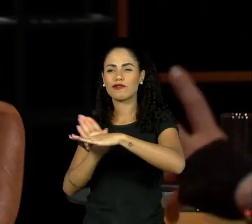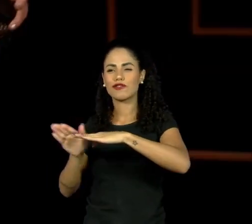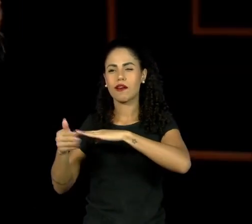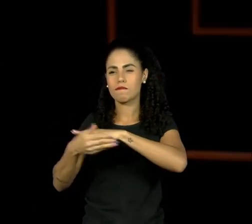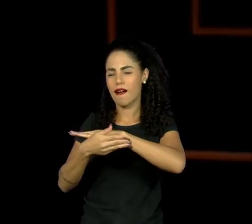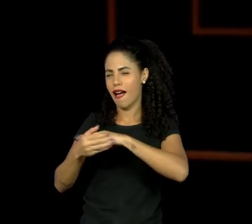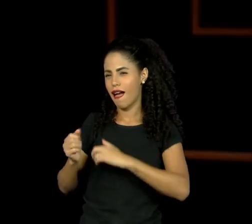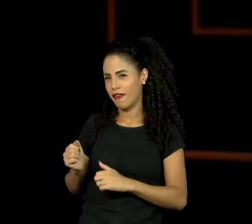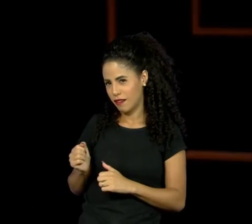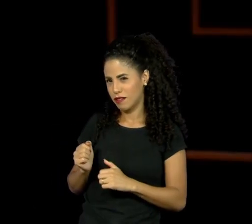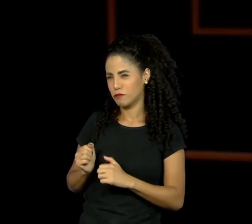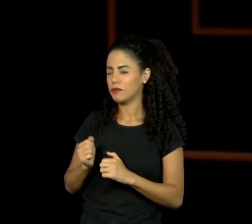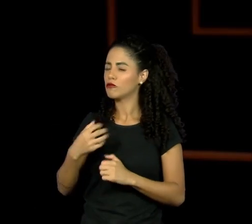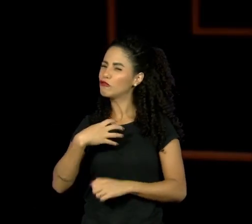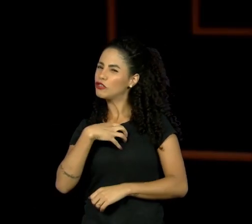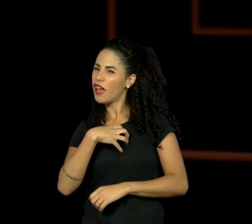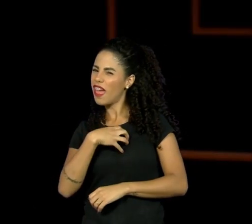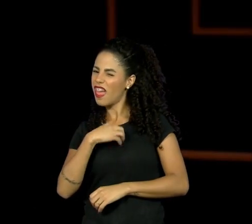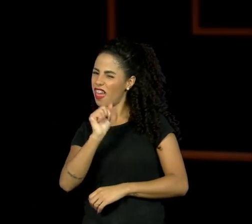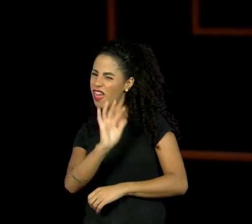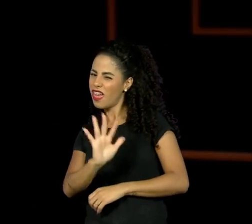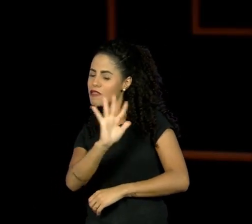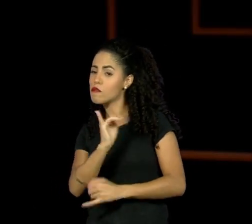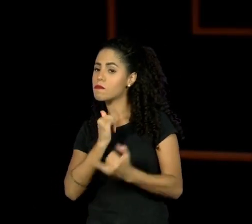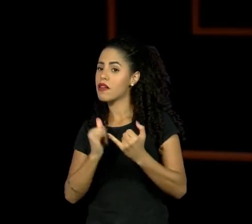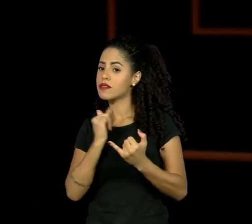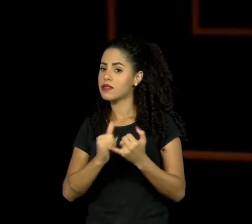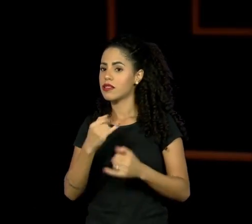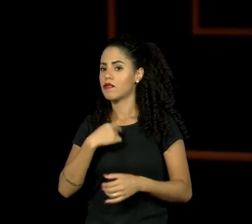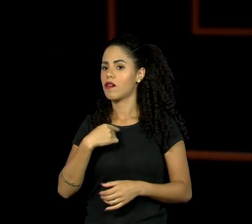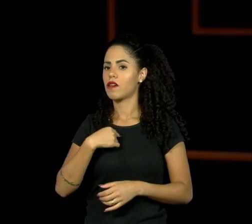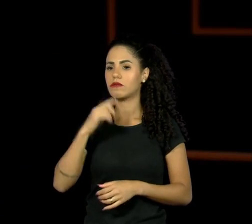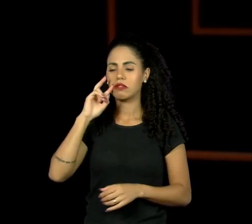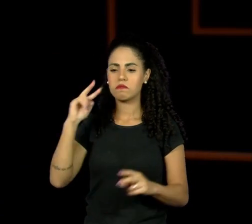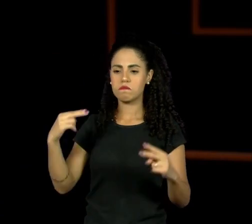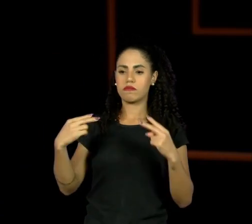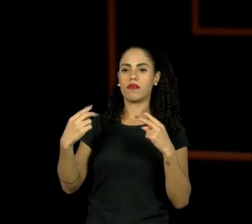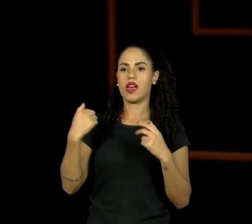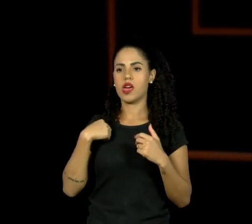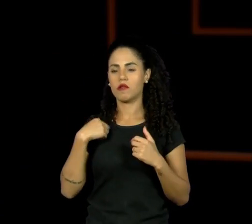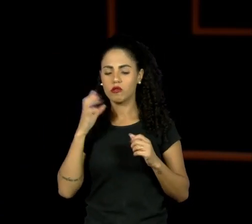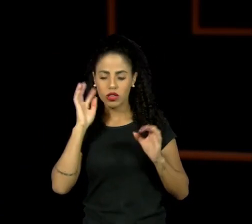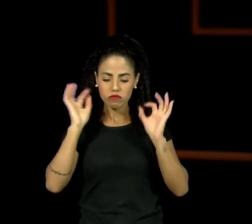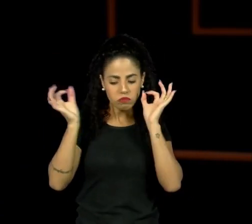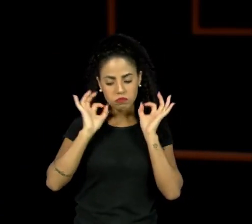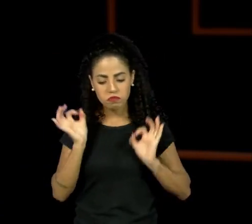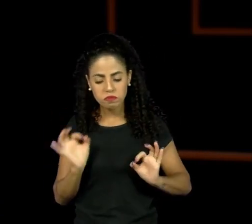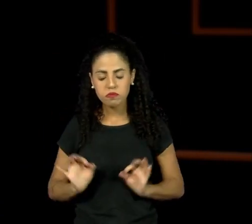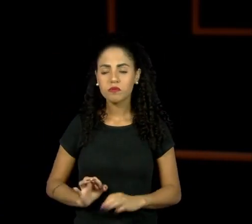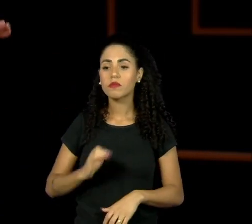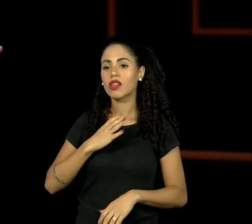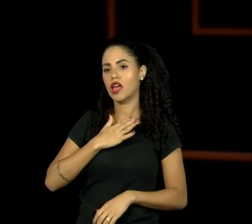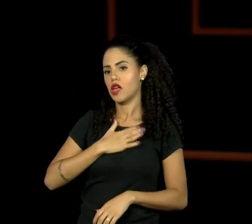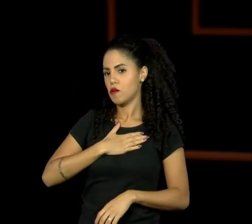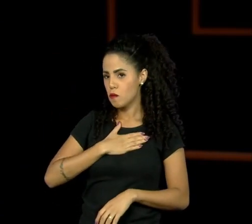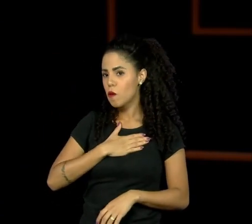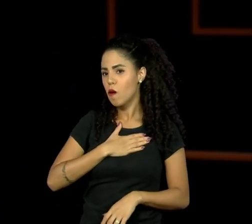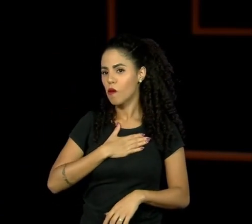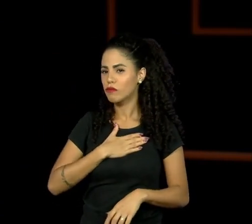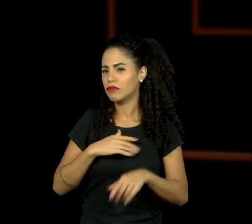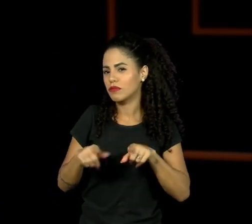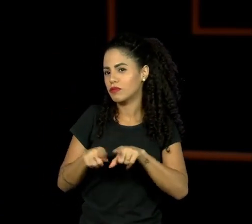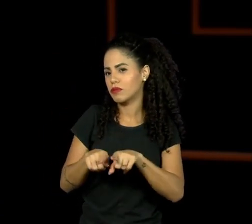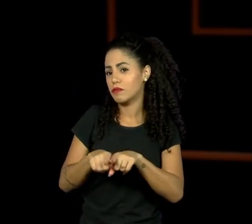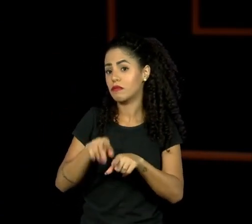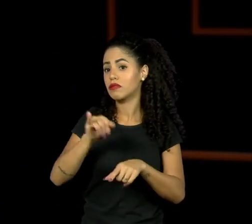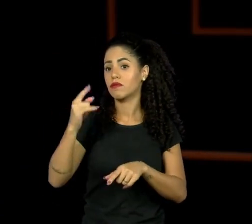mundo... É porque é o estilo. Eu, apesar de você me olhar muito cheio de perequetada, eu tenho esse outro lado que não é nada assim, entendeu? Se